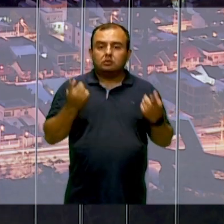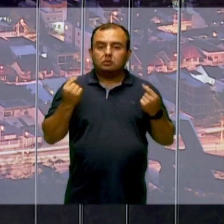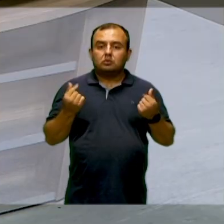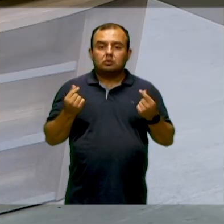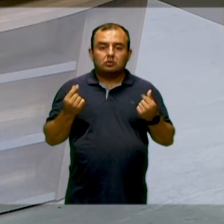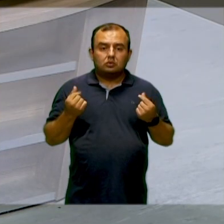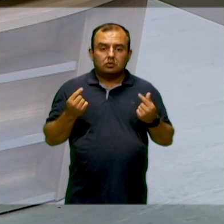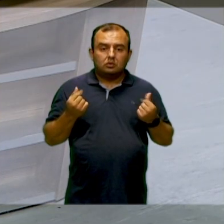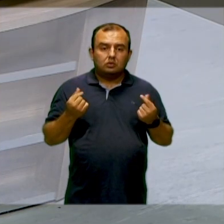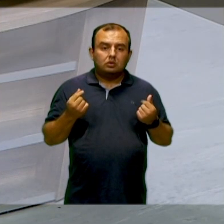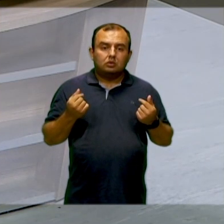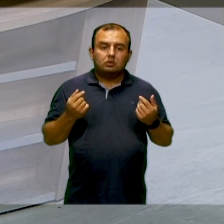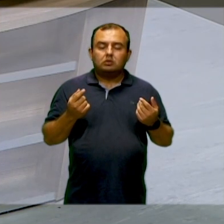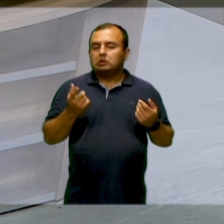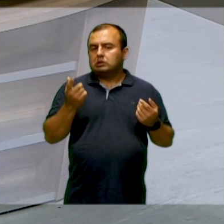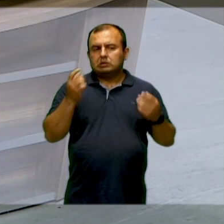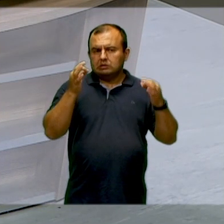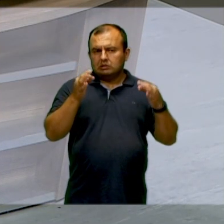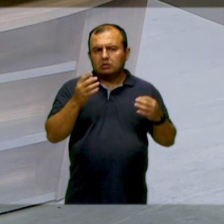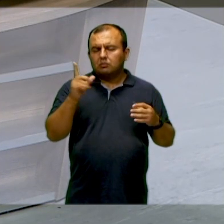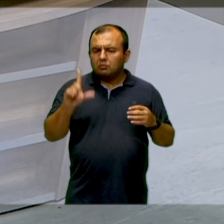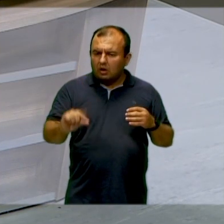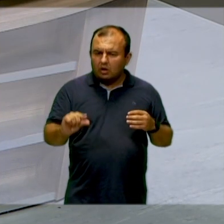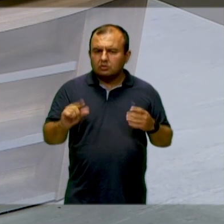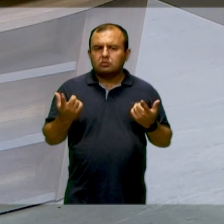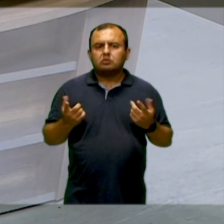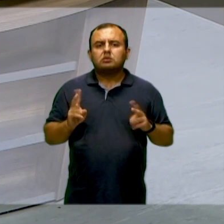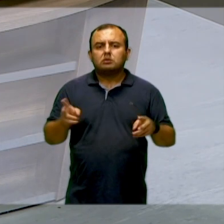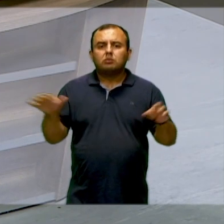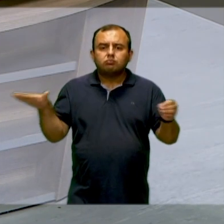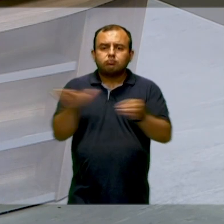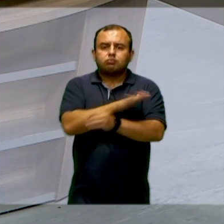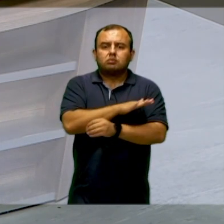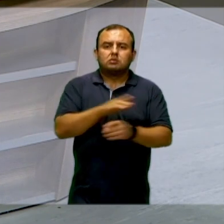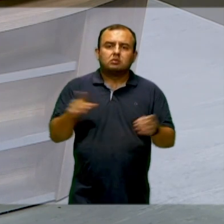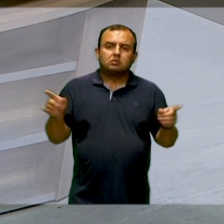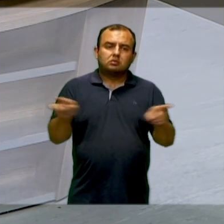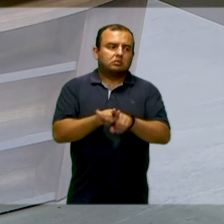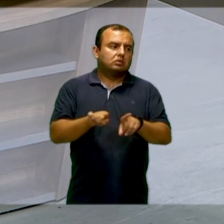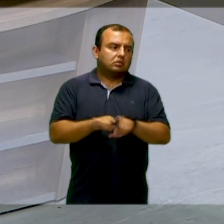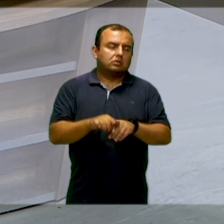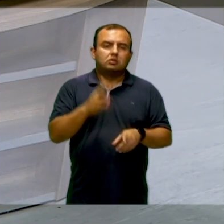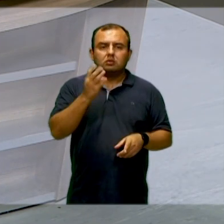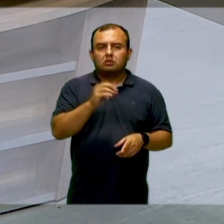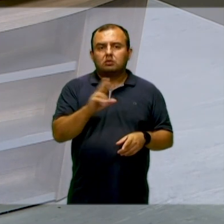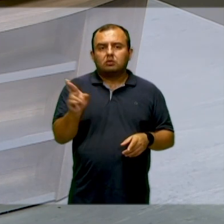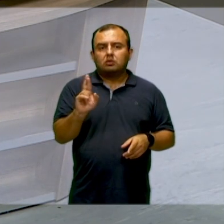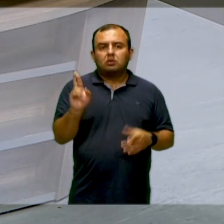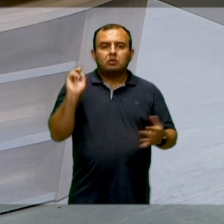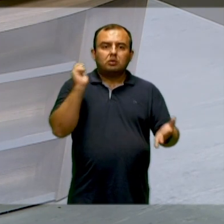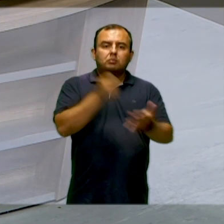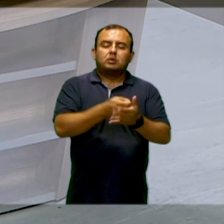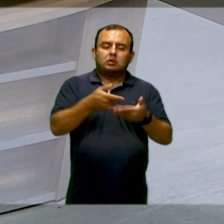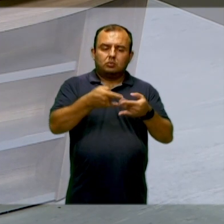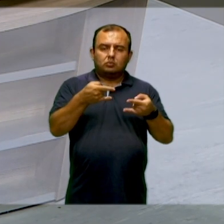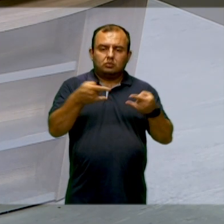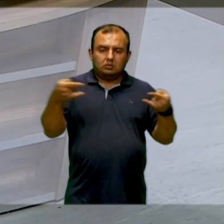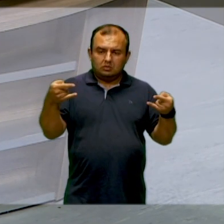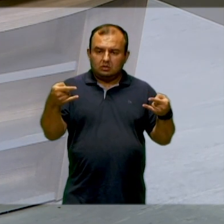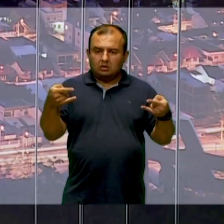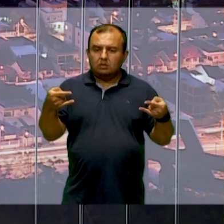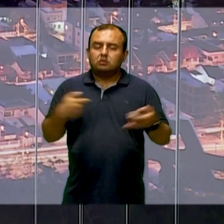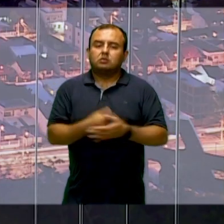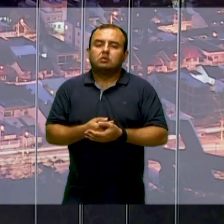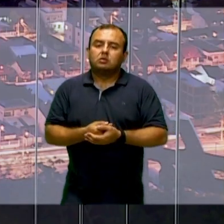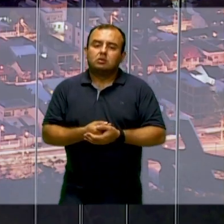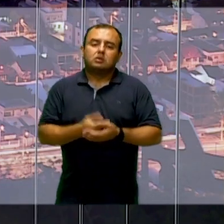são compatíveis e eles estão sempre cheios. Pois é. R$40 você compra o ingresso, entendeu? Uhum.